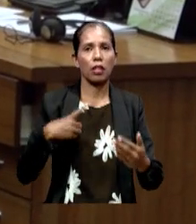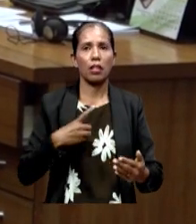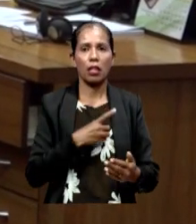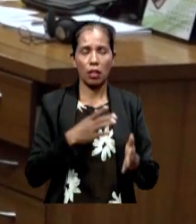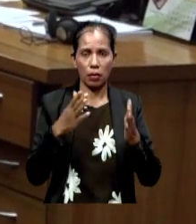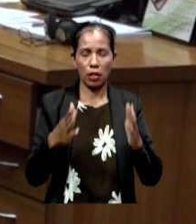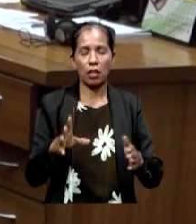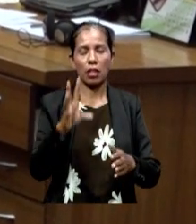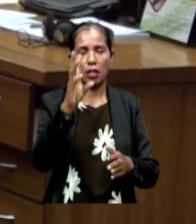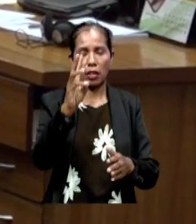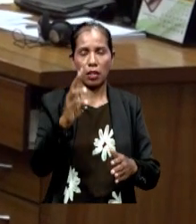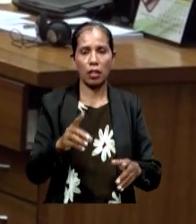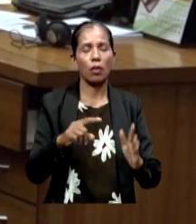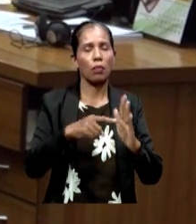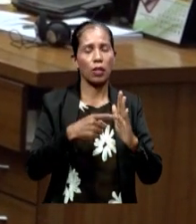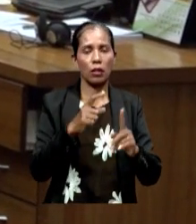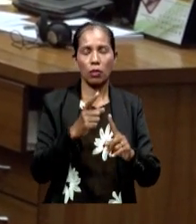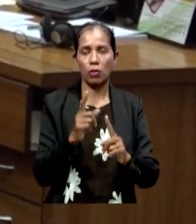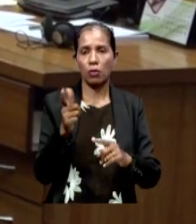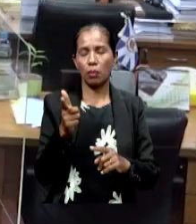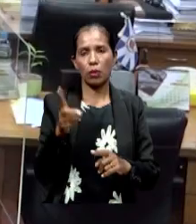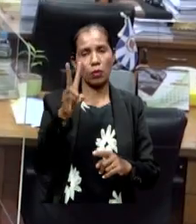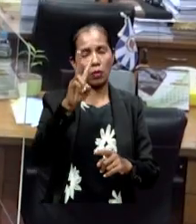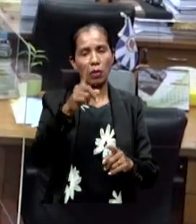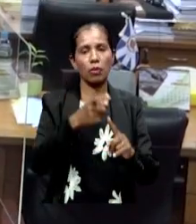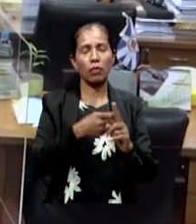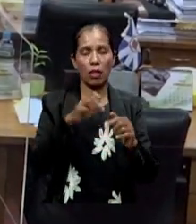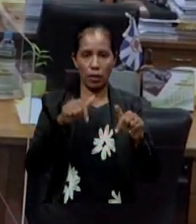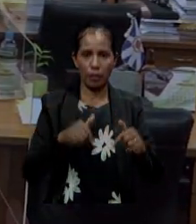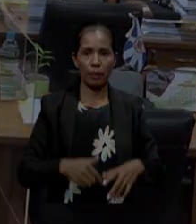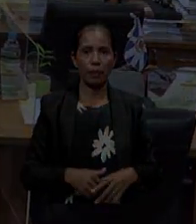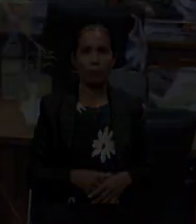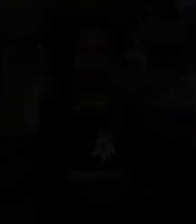legislatura da NENG, sei hahu ia lorong ronos tin rua fulanei. Adelito Ximenes, Zemino Santos, GMN.